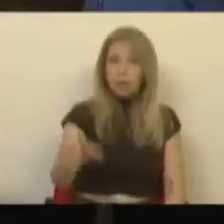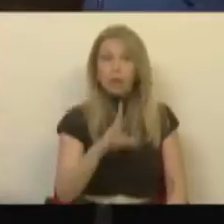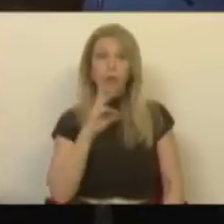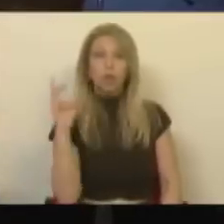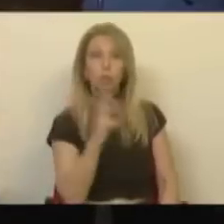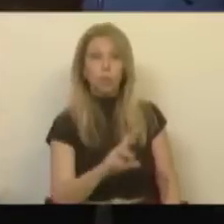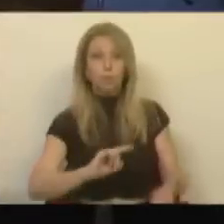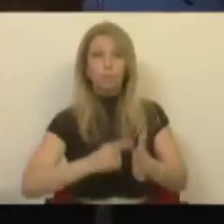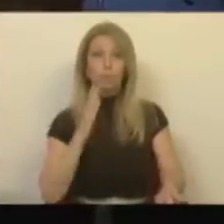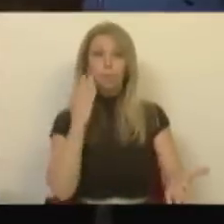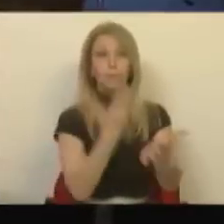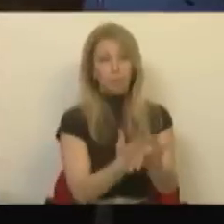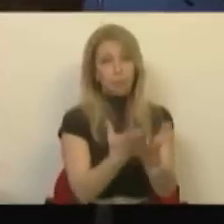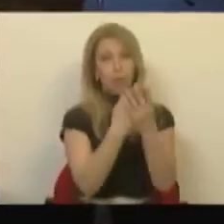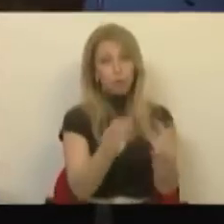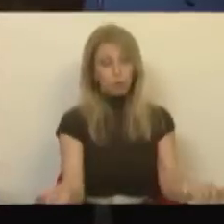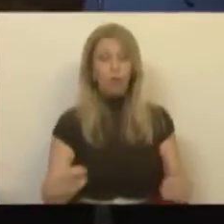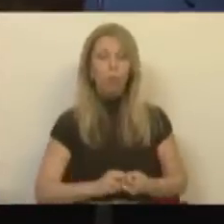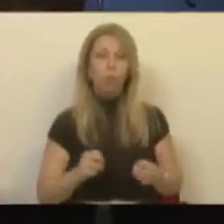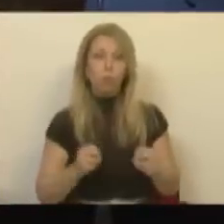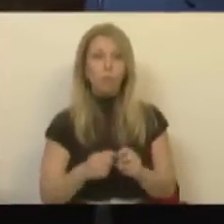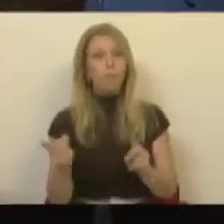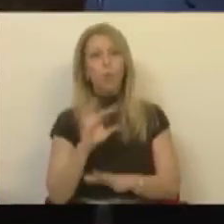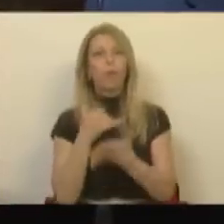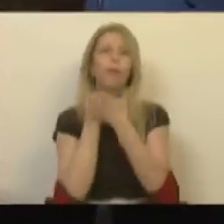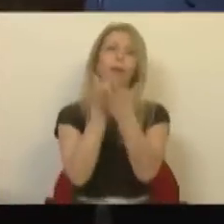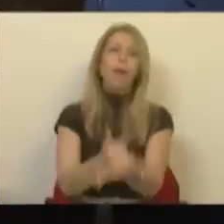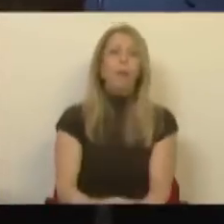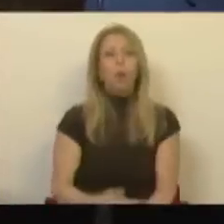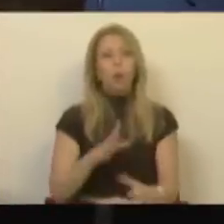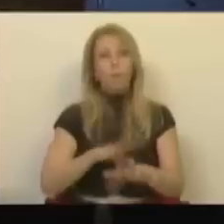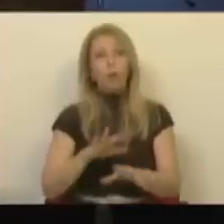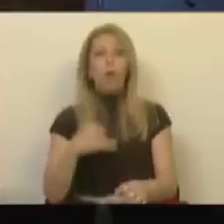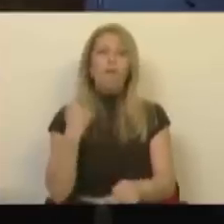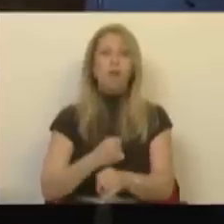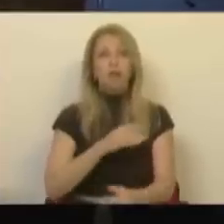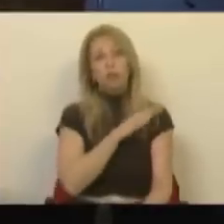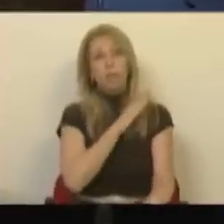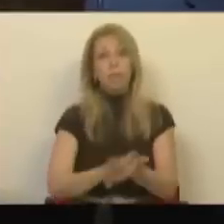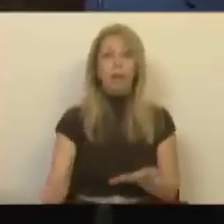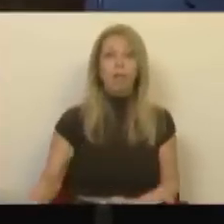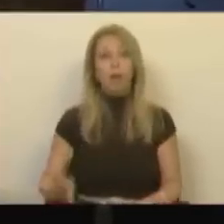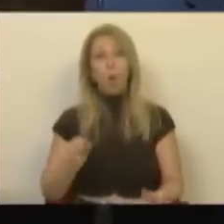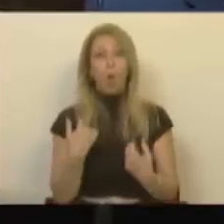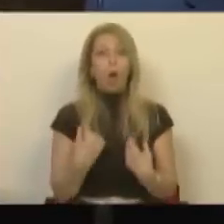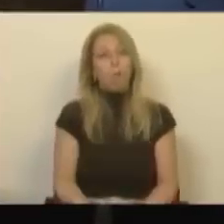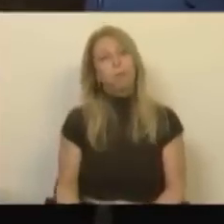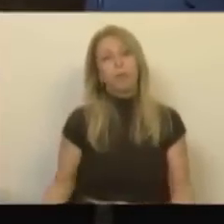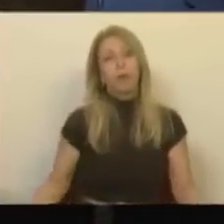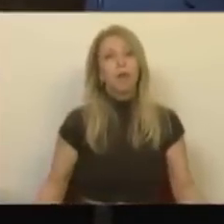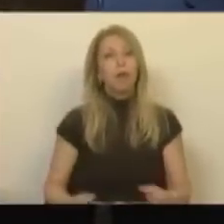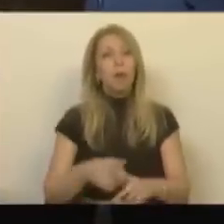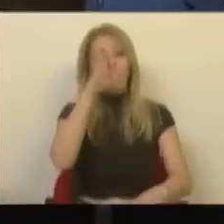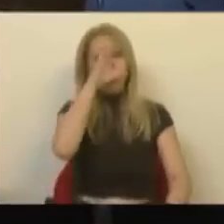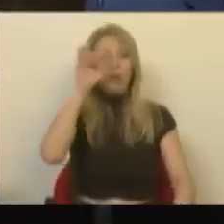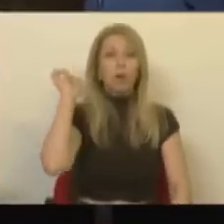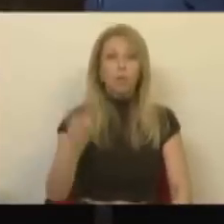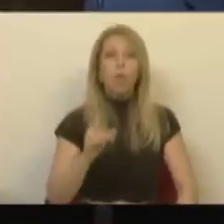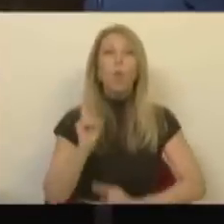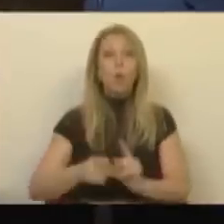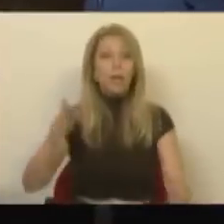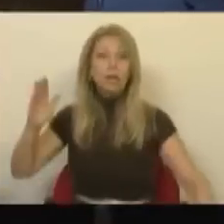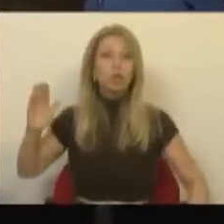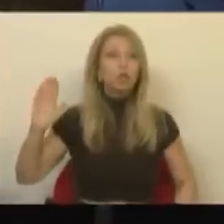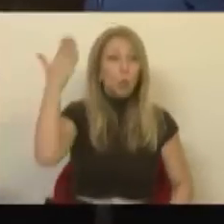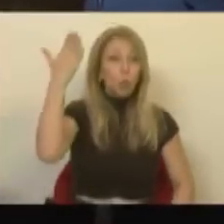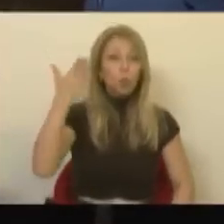problemas e não contribuir por ação ou inação para o seu agravamento o que é verdadeiramente prioritário e aquilo que se